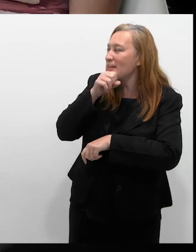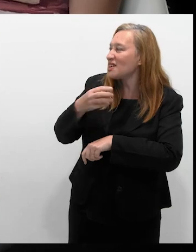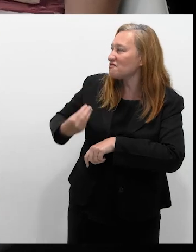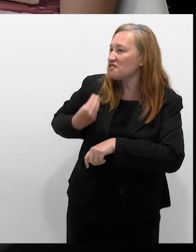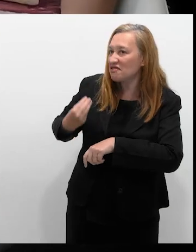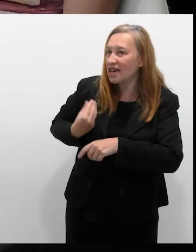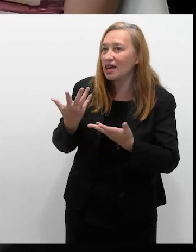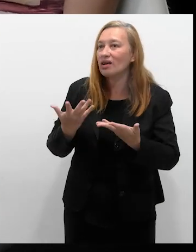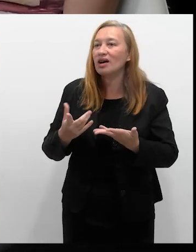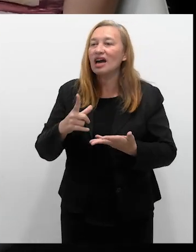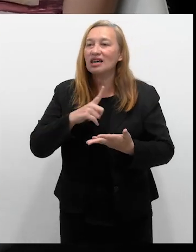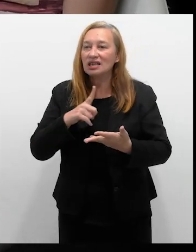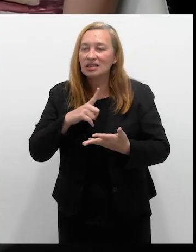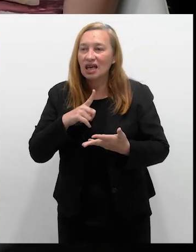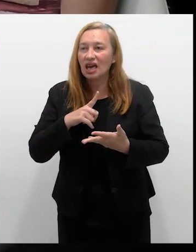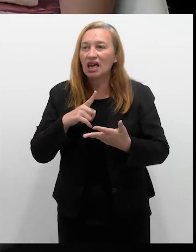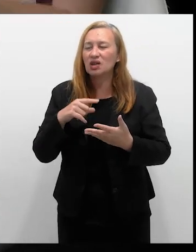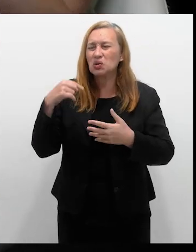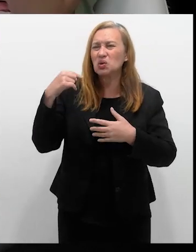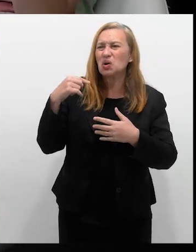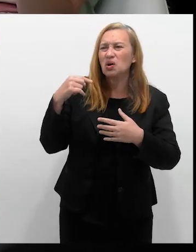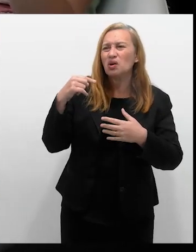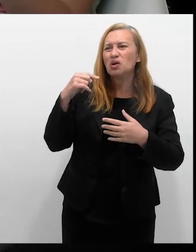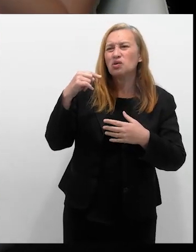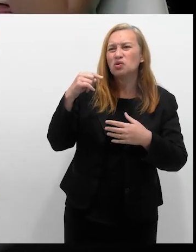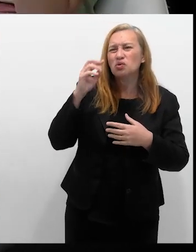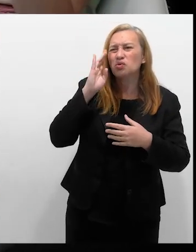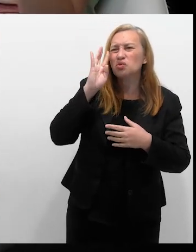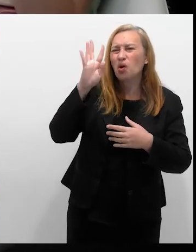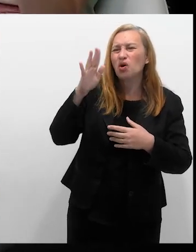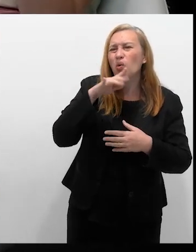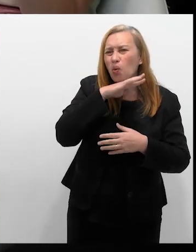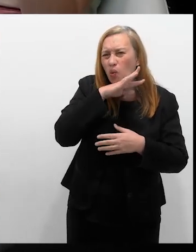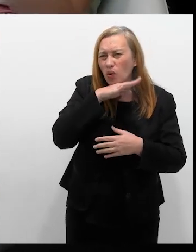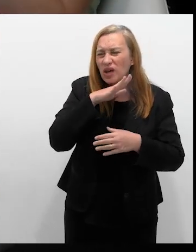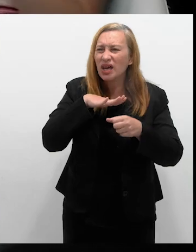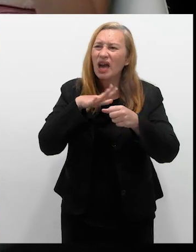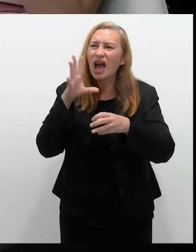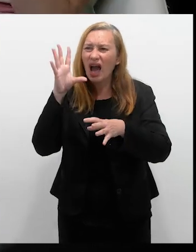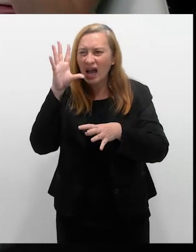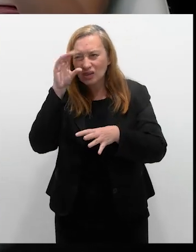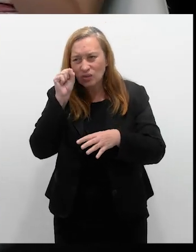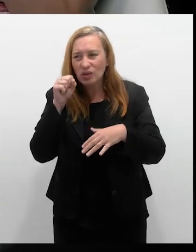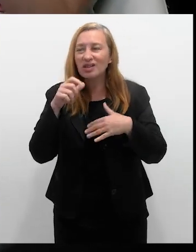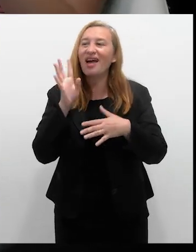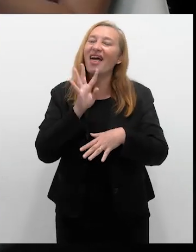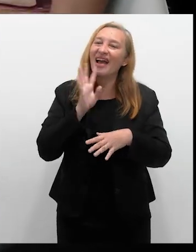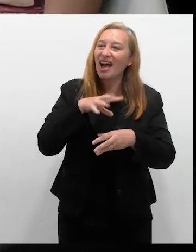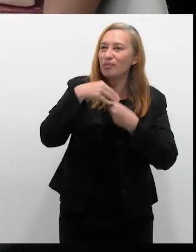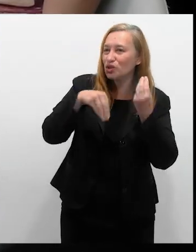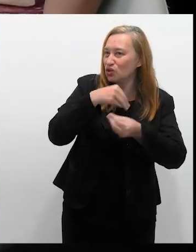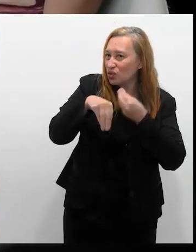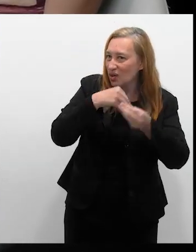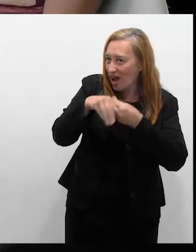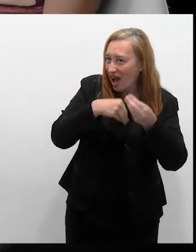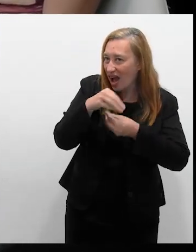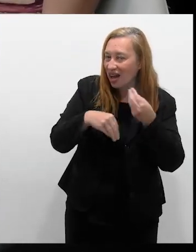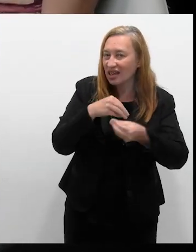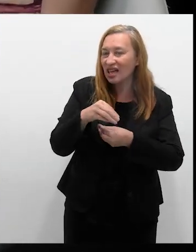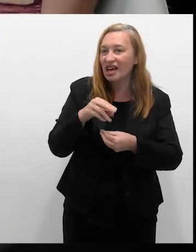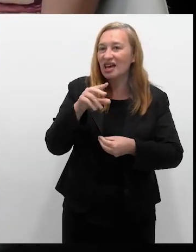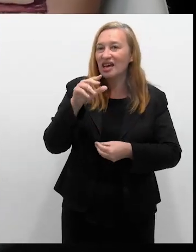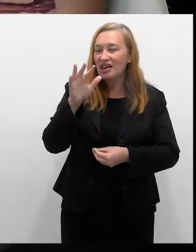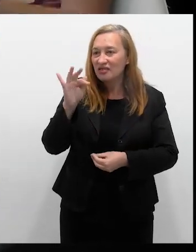ou a mãe, não sei, viveram. E aí eles têm um pesadelo à noite com essa imagem. Enfim, é bem muito legal,